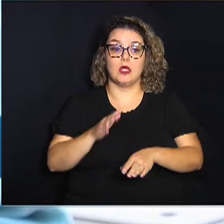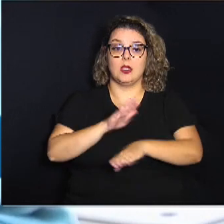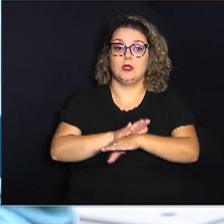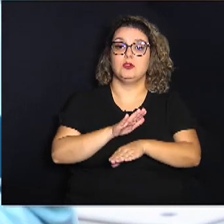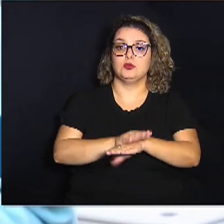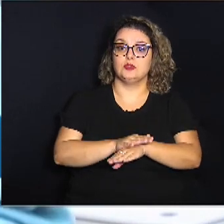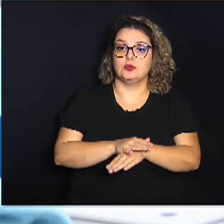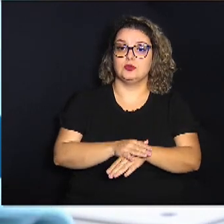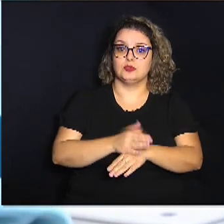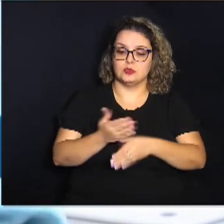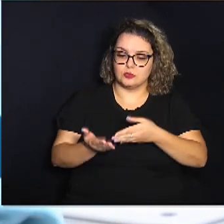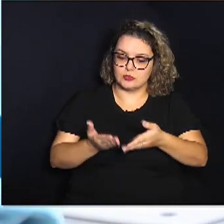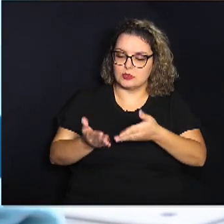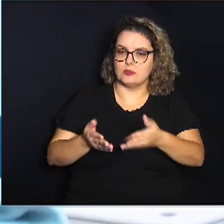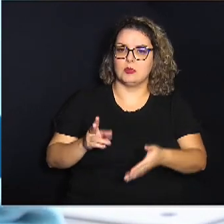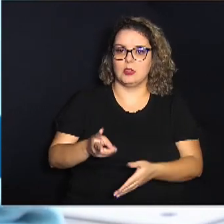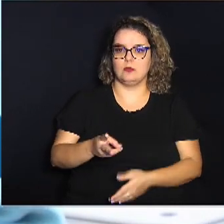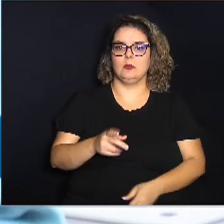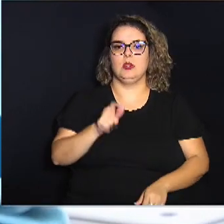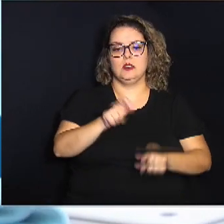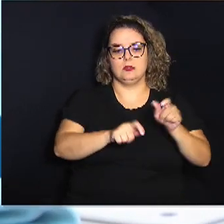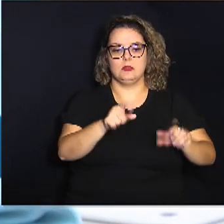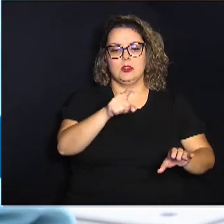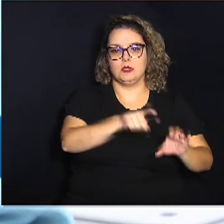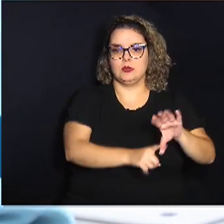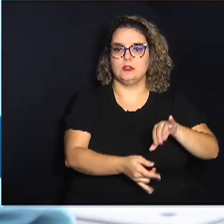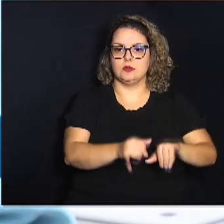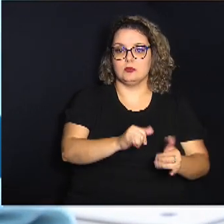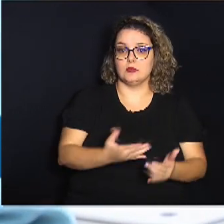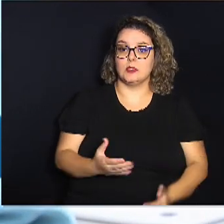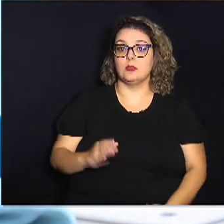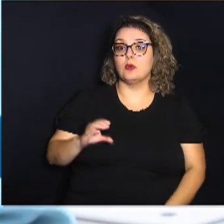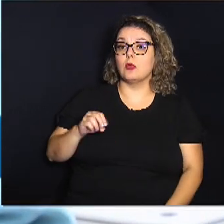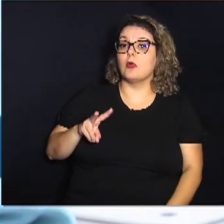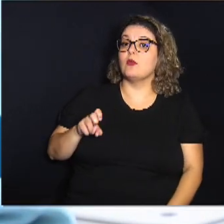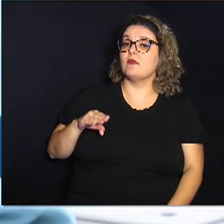fidelizar o tratamento ao dependente químico, e até mesmo o convencimento.